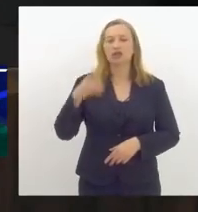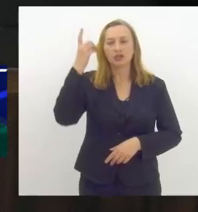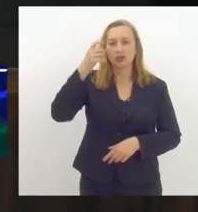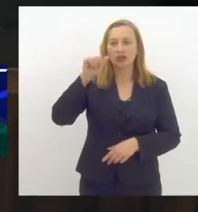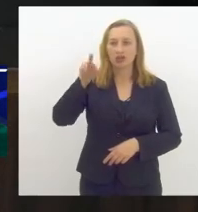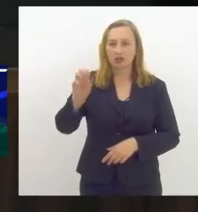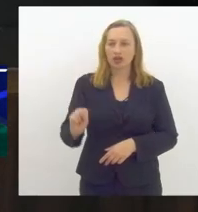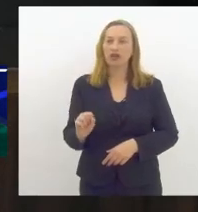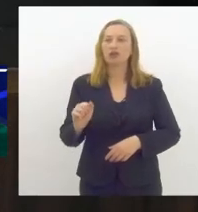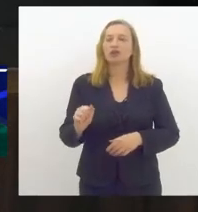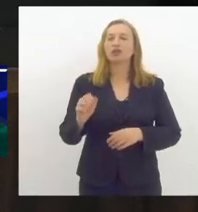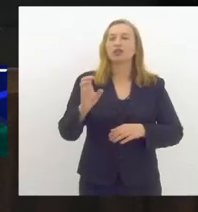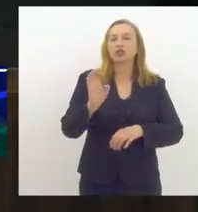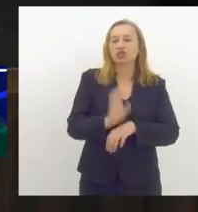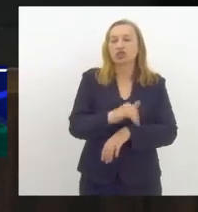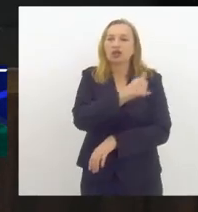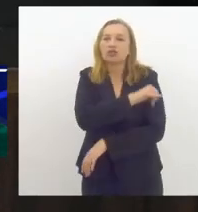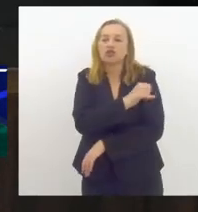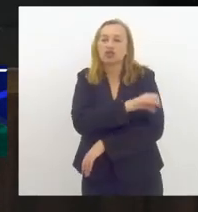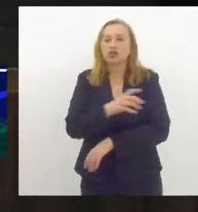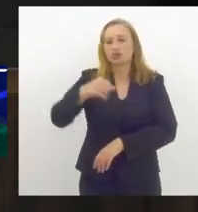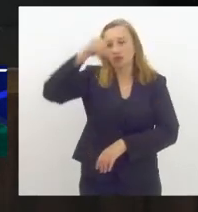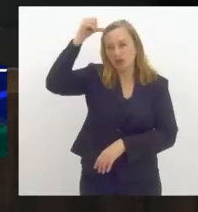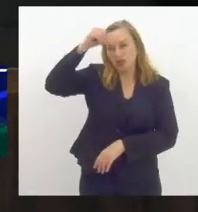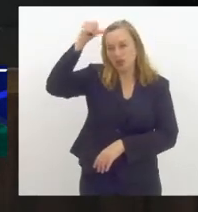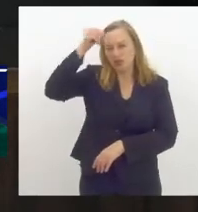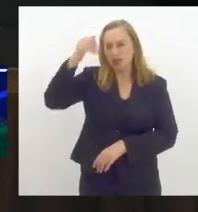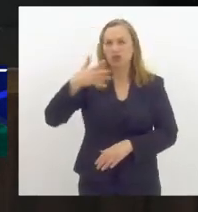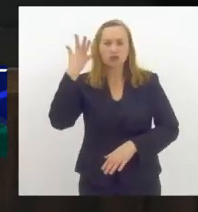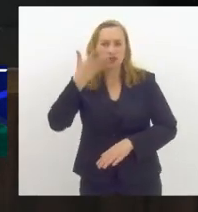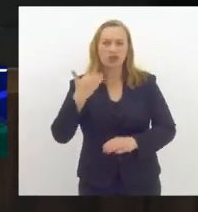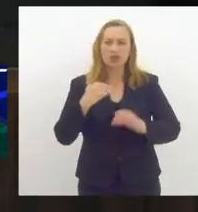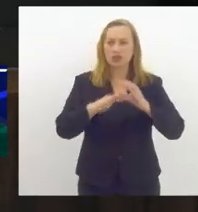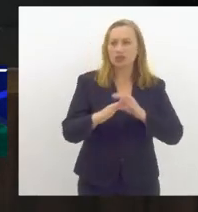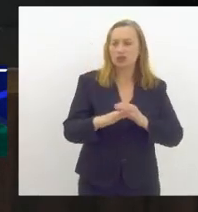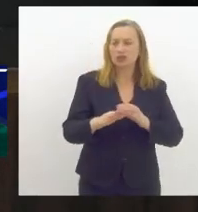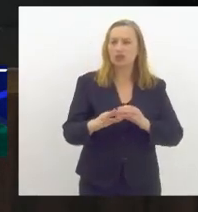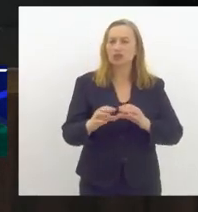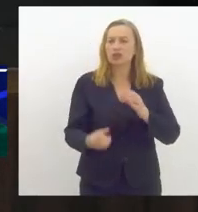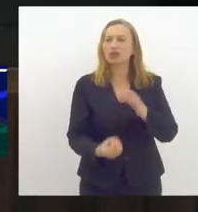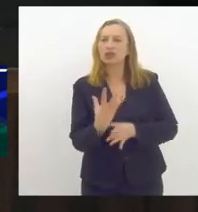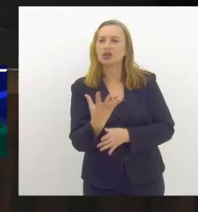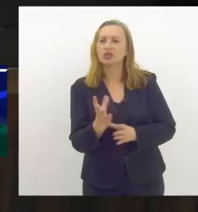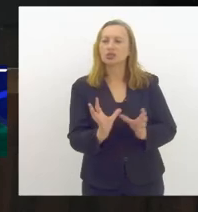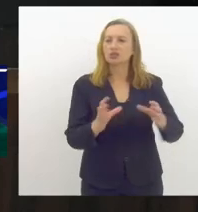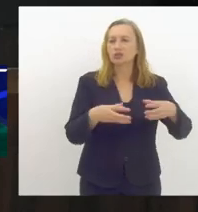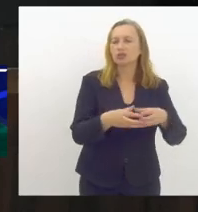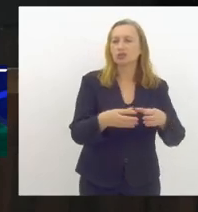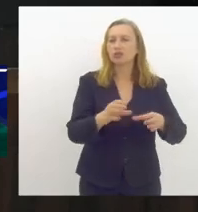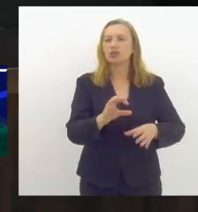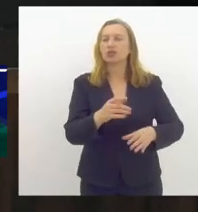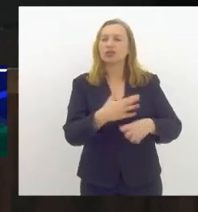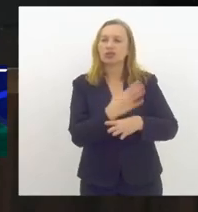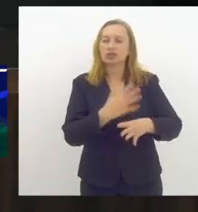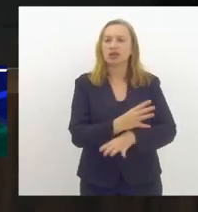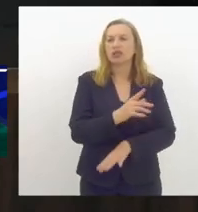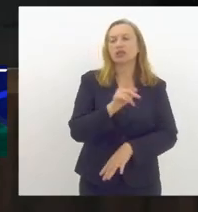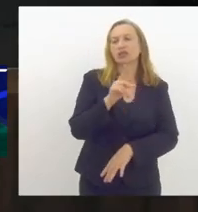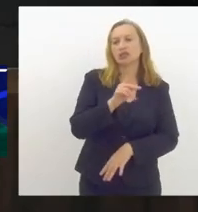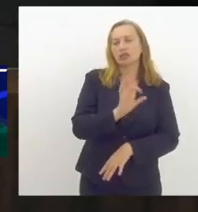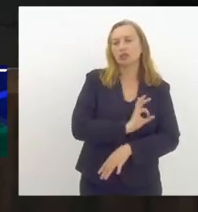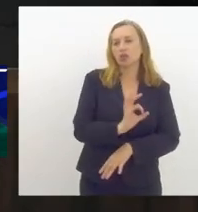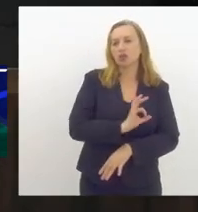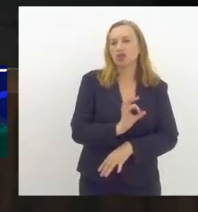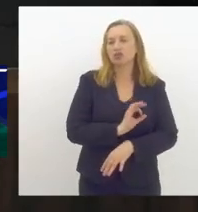Senhor governador do Estado do Rio de Janeiro envio de mensagem dispondo sobre a implantação de núcleos regionais da cidade da polícia nas regiões do Estado do Rio de